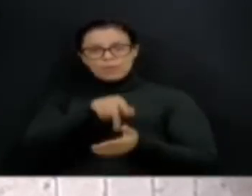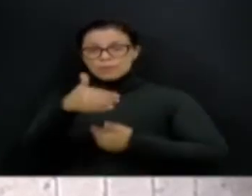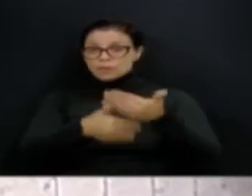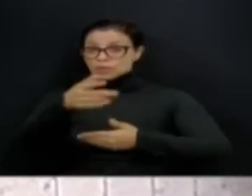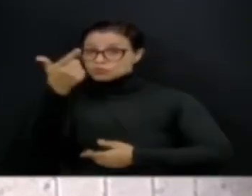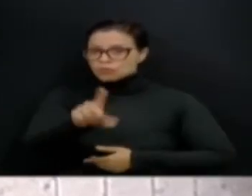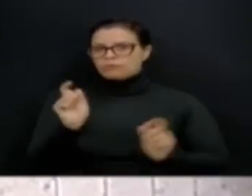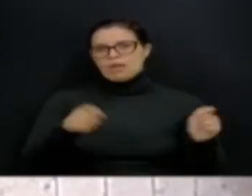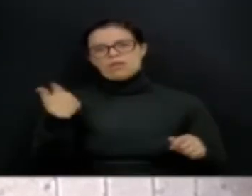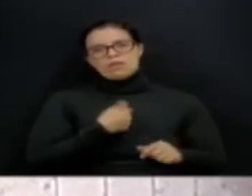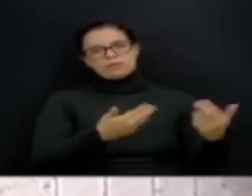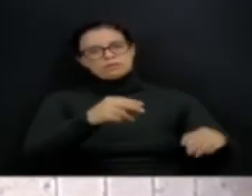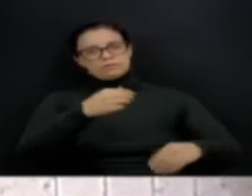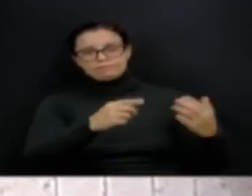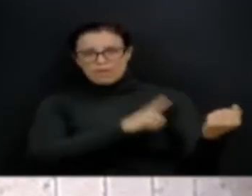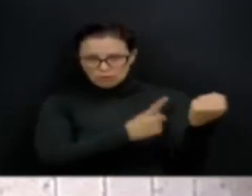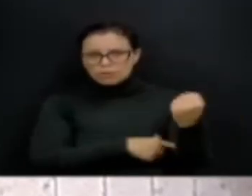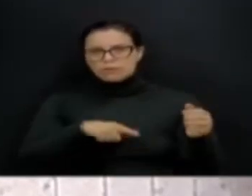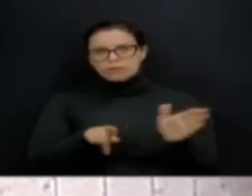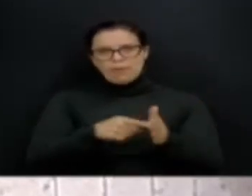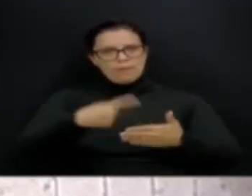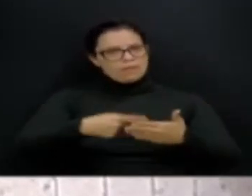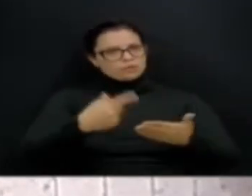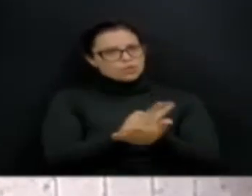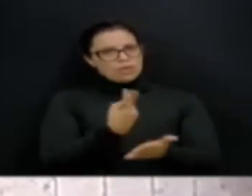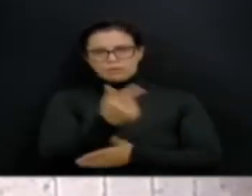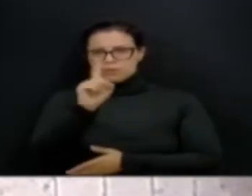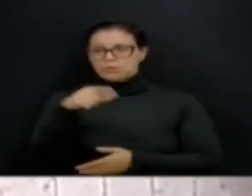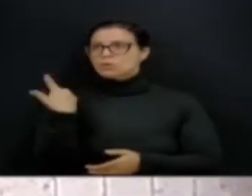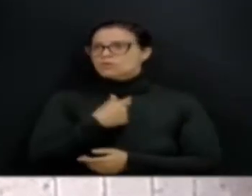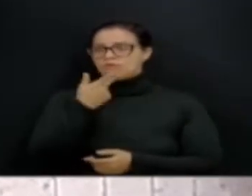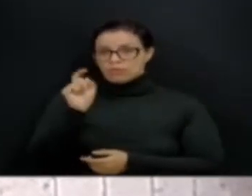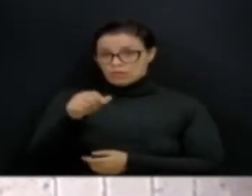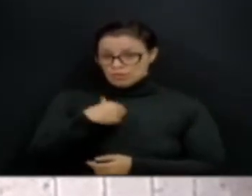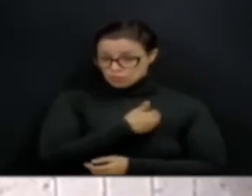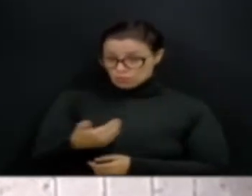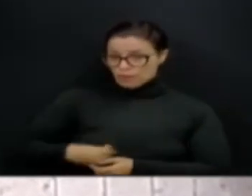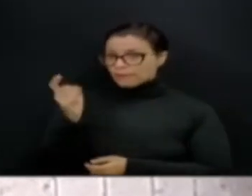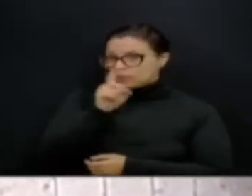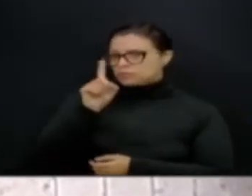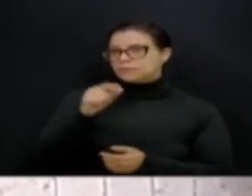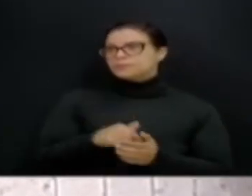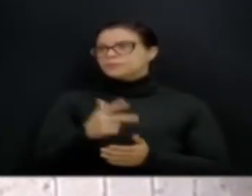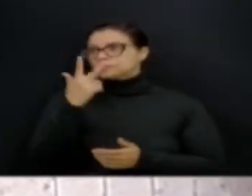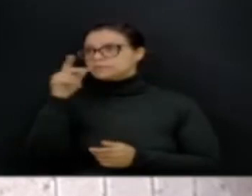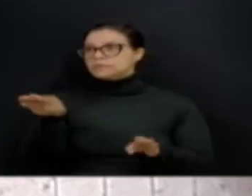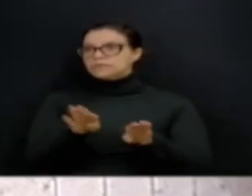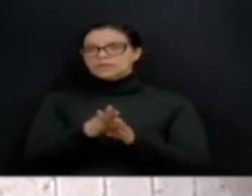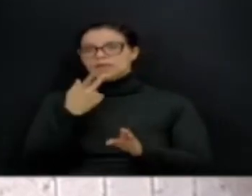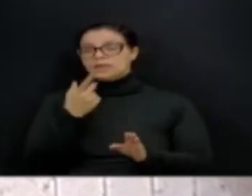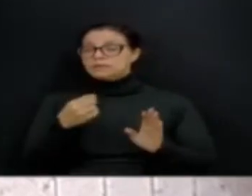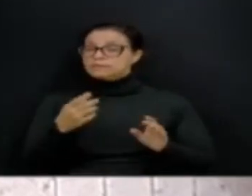processo mais uma vez. E que não se tenha pedágio injusto. Eu não vou afirmar aqui que o governador mentiu. Eu acho que ele faltou